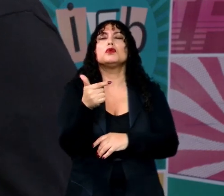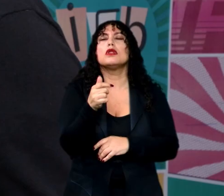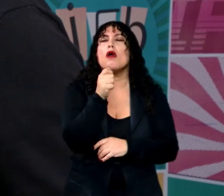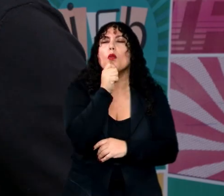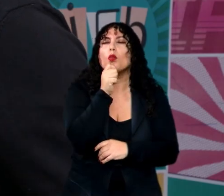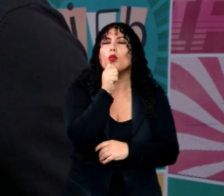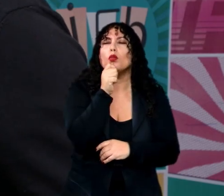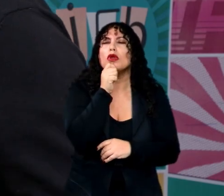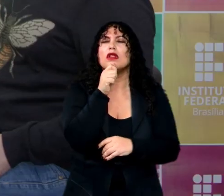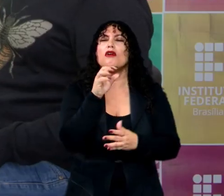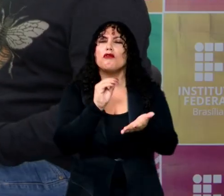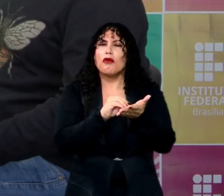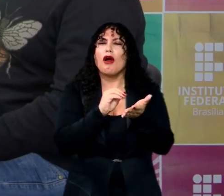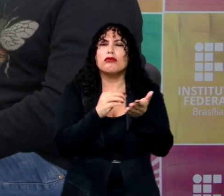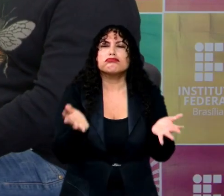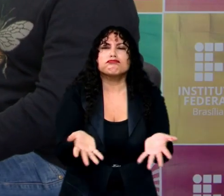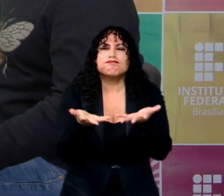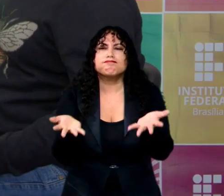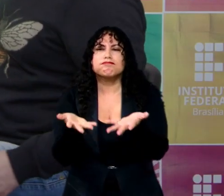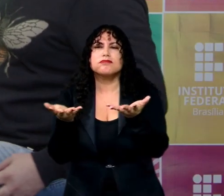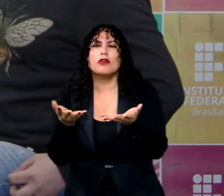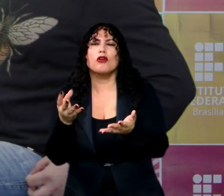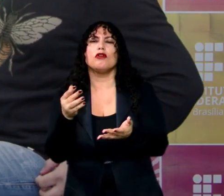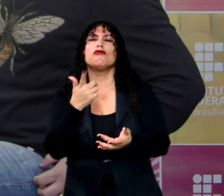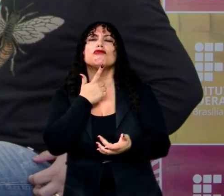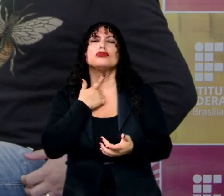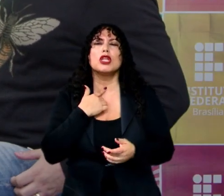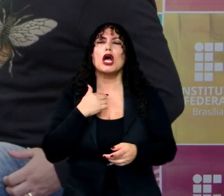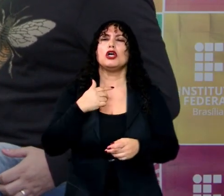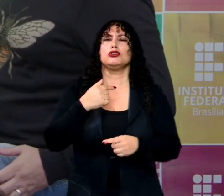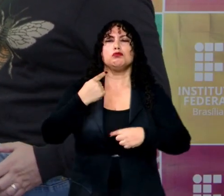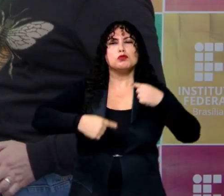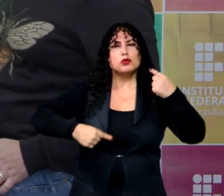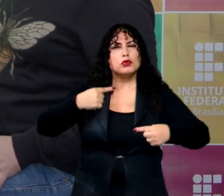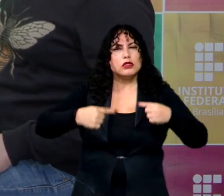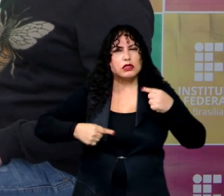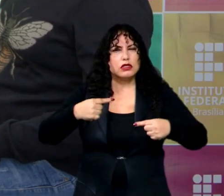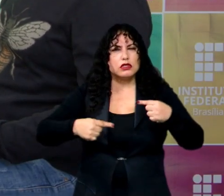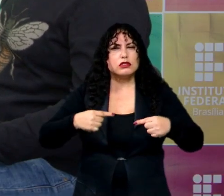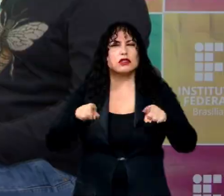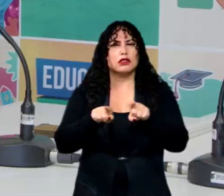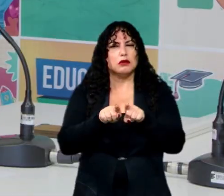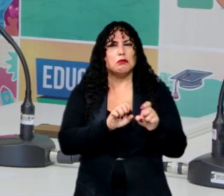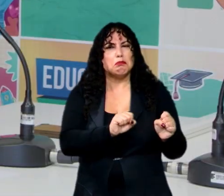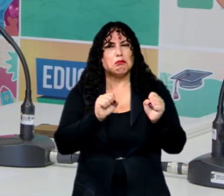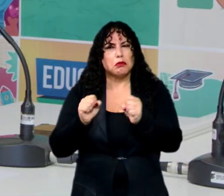ainda? Incentivo, vontade política, porque aí talvez poderíamos ter